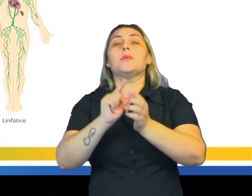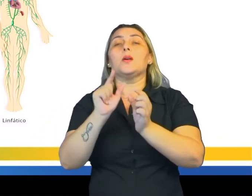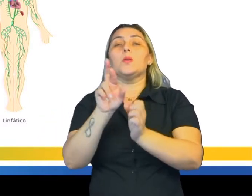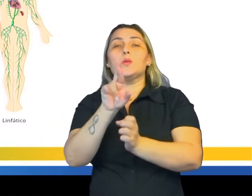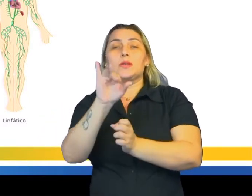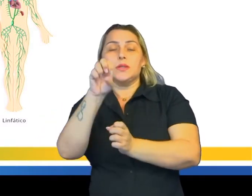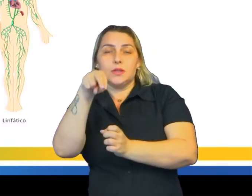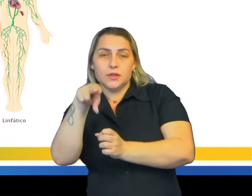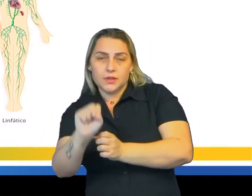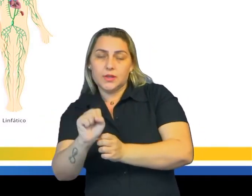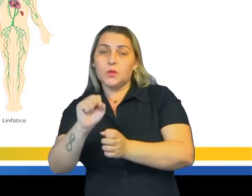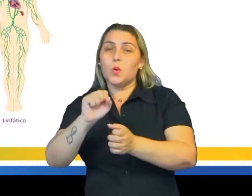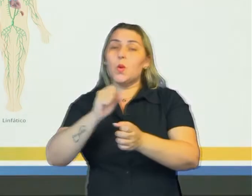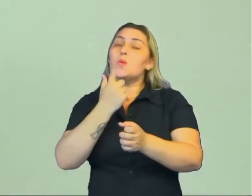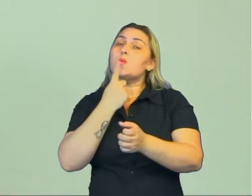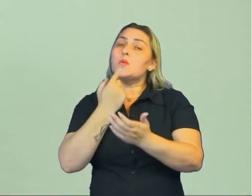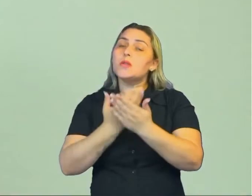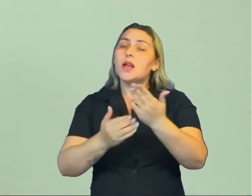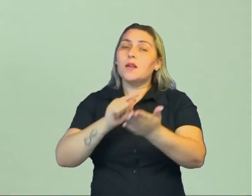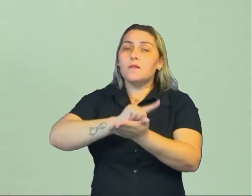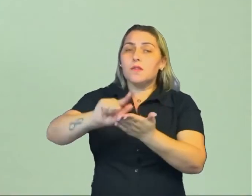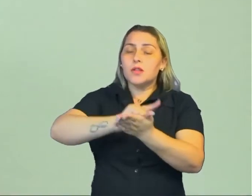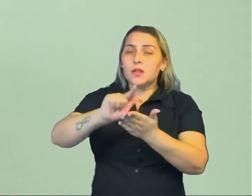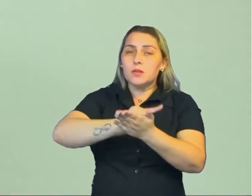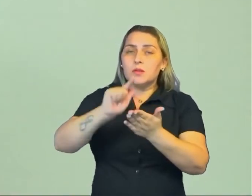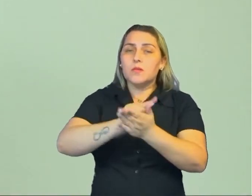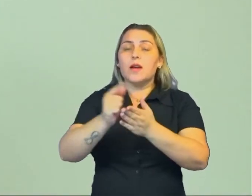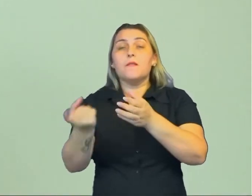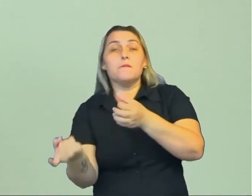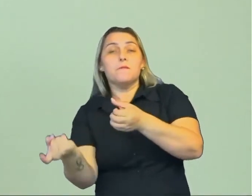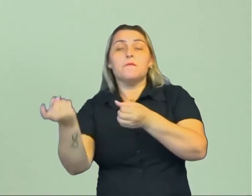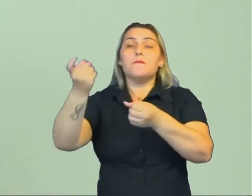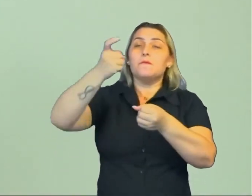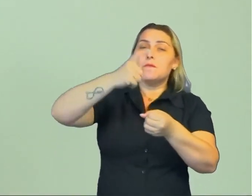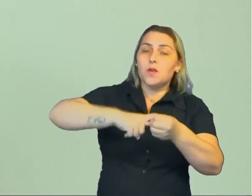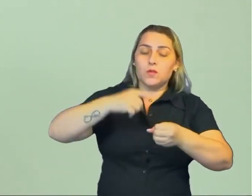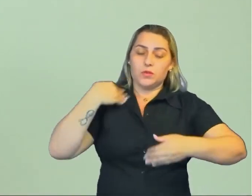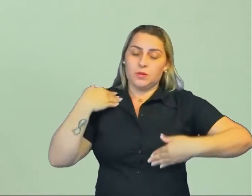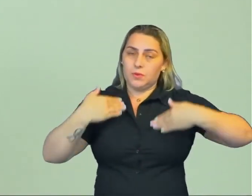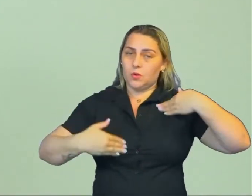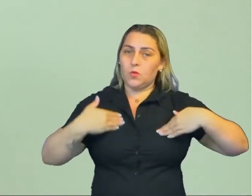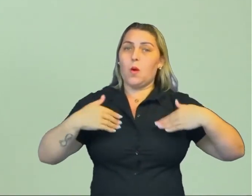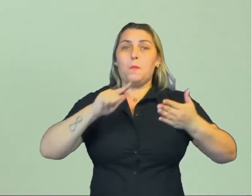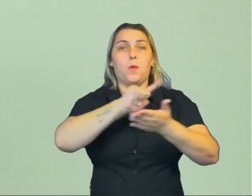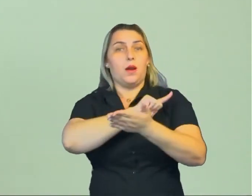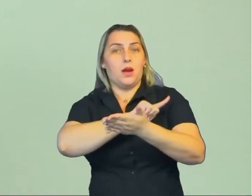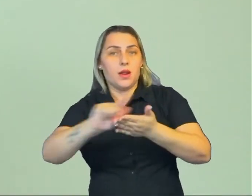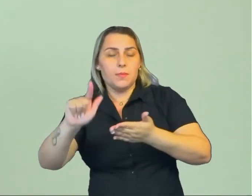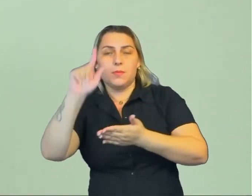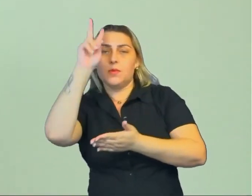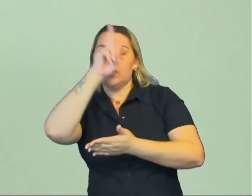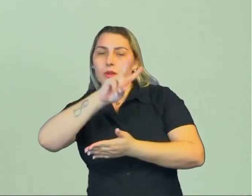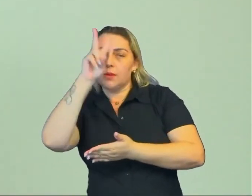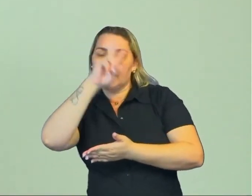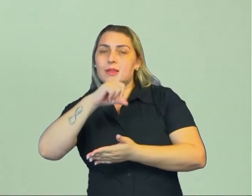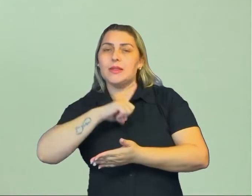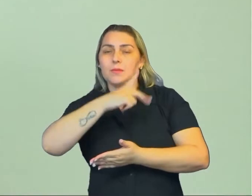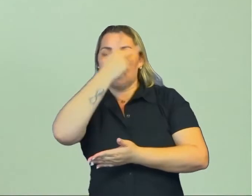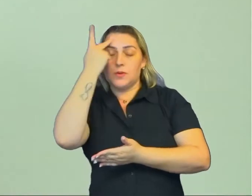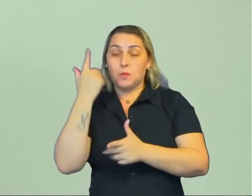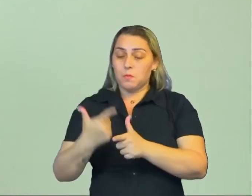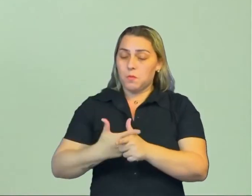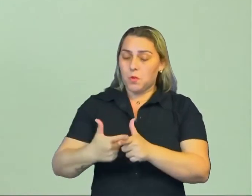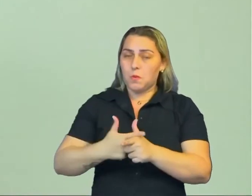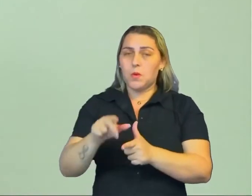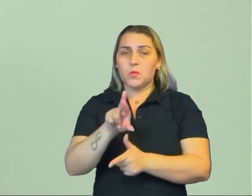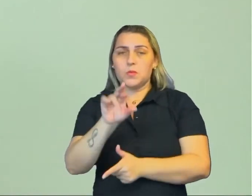sangue vai ser filtrado, vai ser limpo e vai ser devolvido para o corpo humano novamente. Lembrando que tem pessoas que têm problema